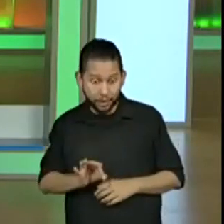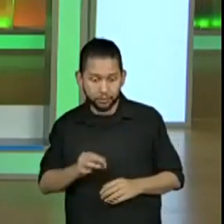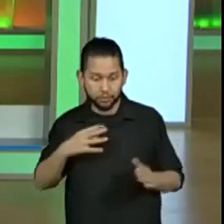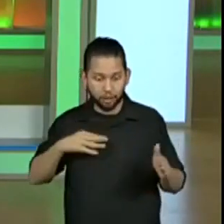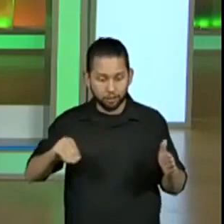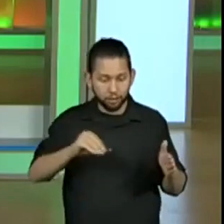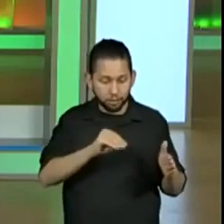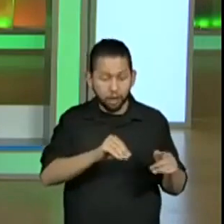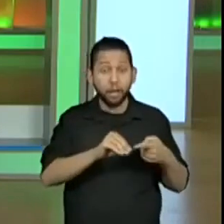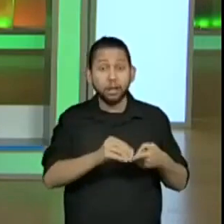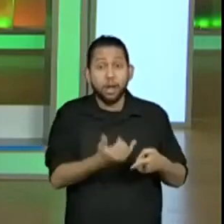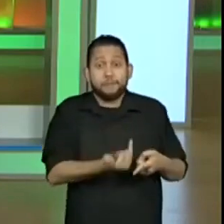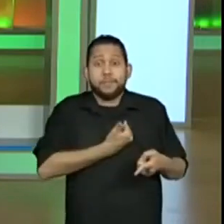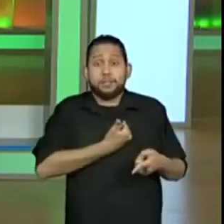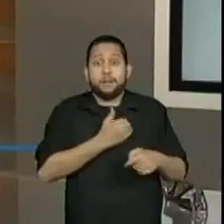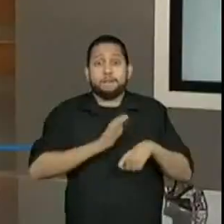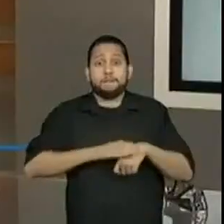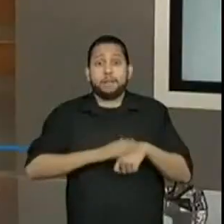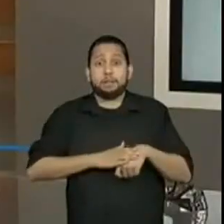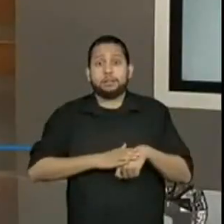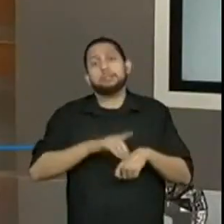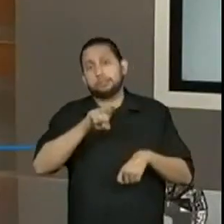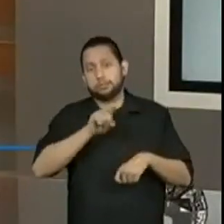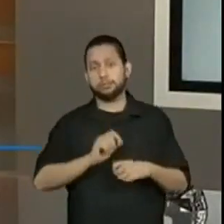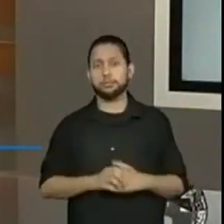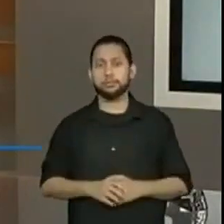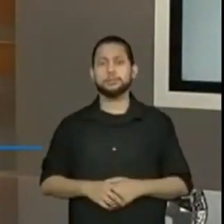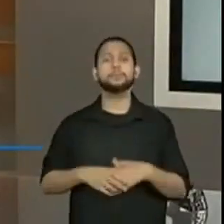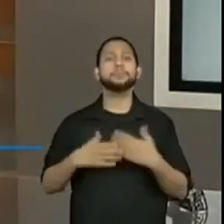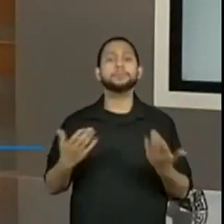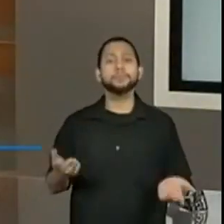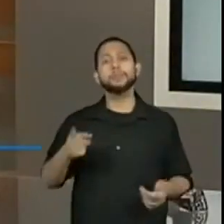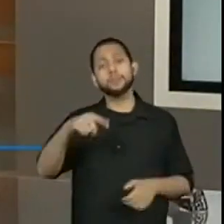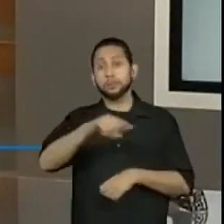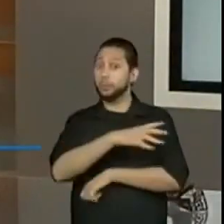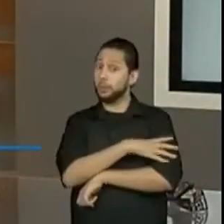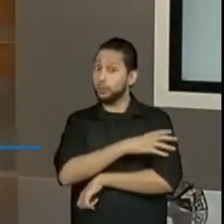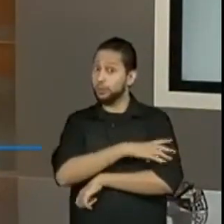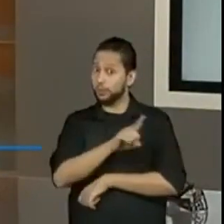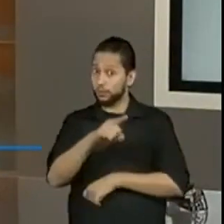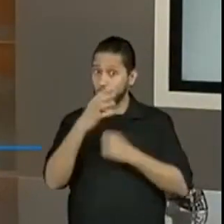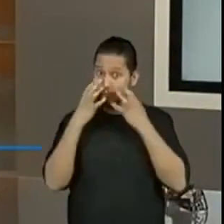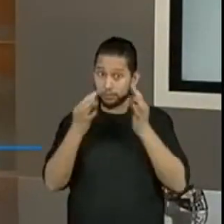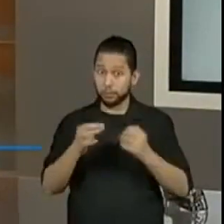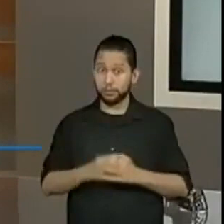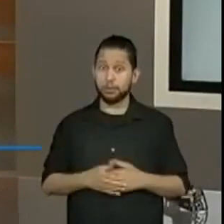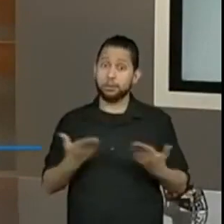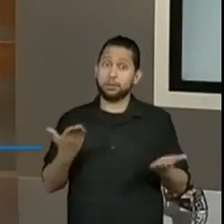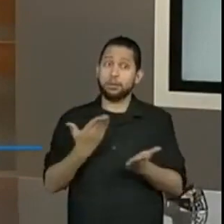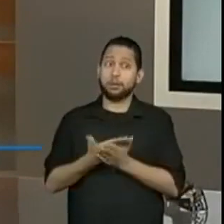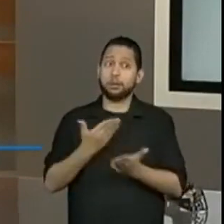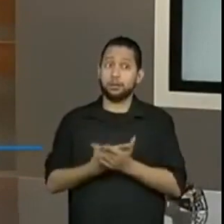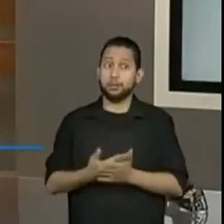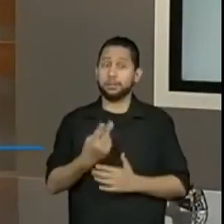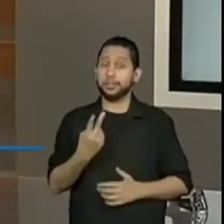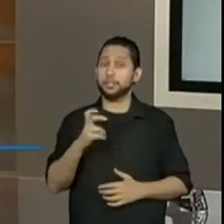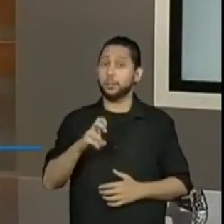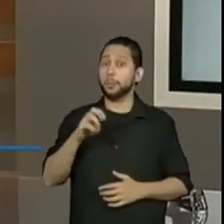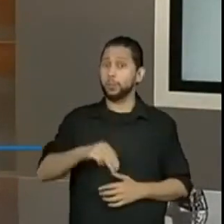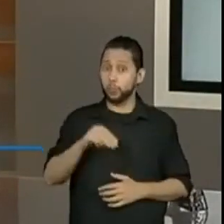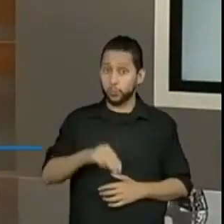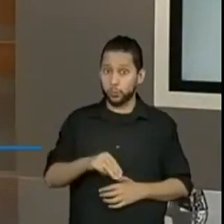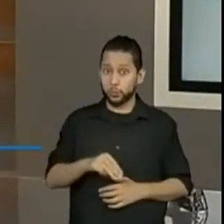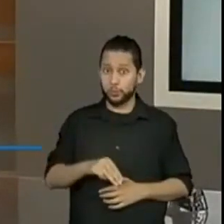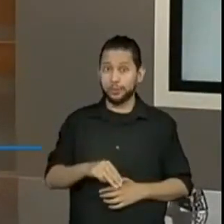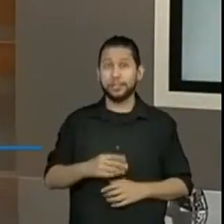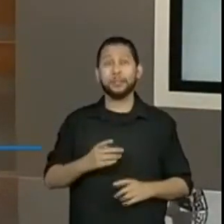Tá? Uhum. Vamos lá, pessoal do quarto ano. Lembrando que nós temos 25 minutos de aula, certo? Então, se não der